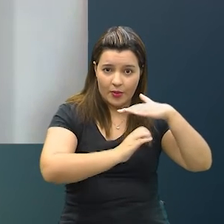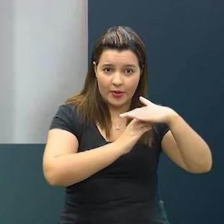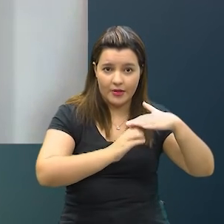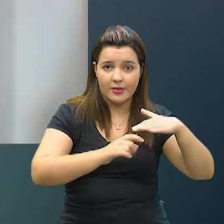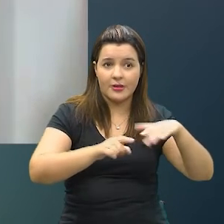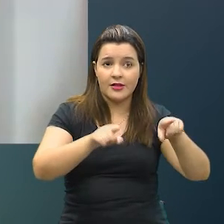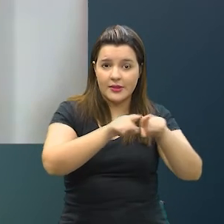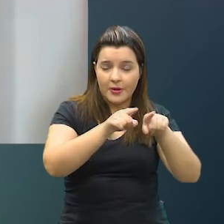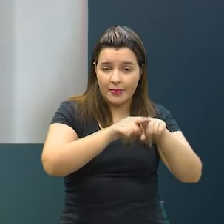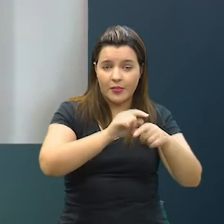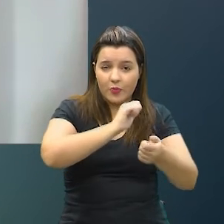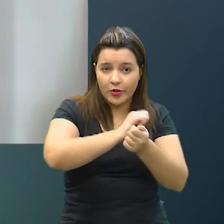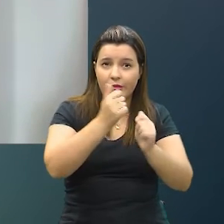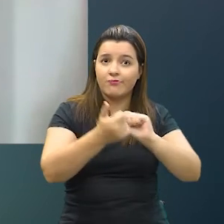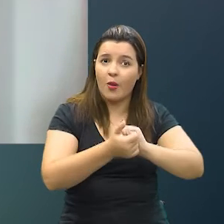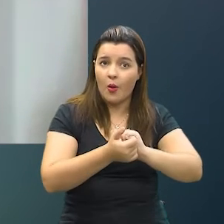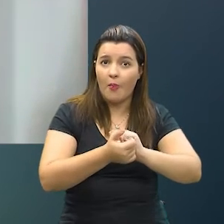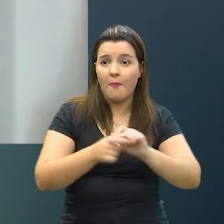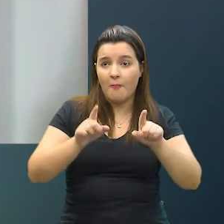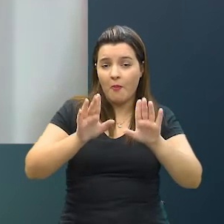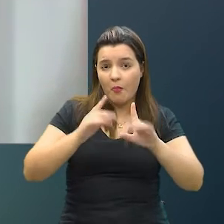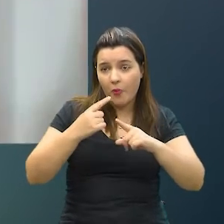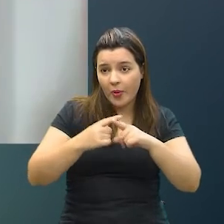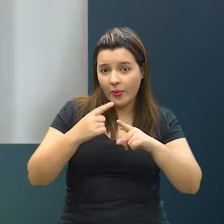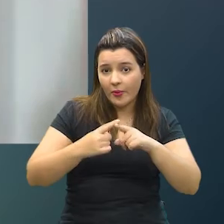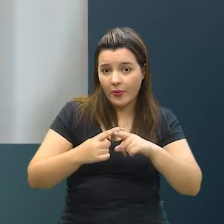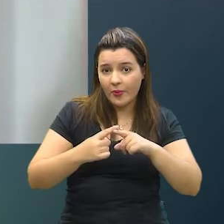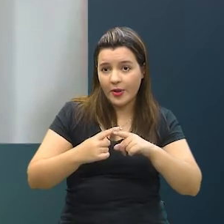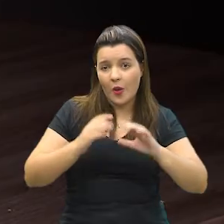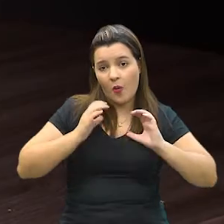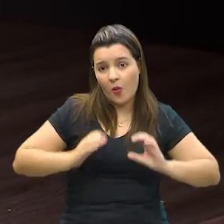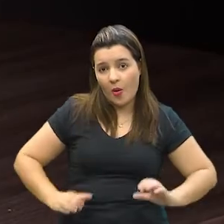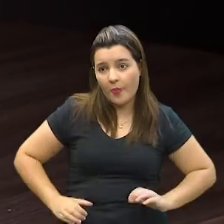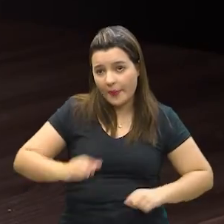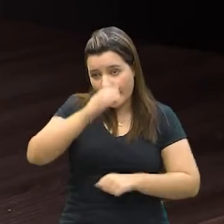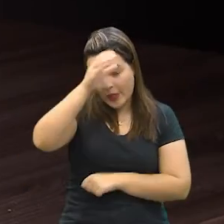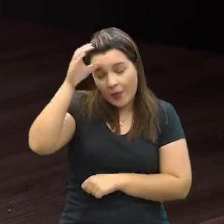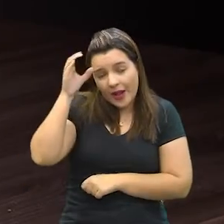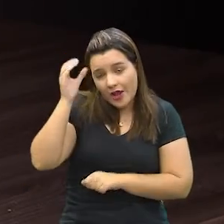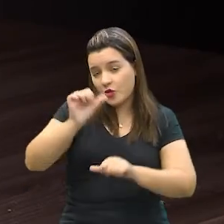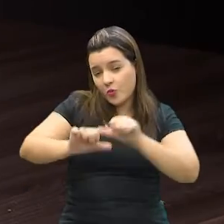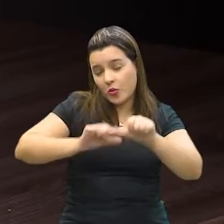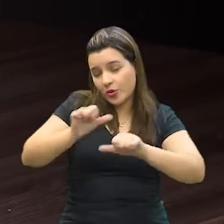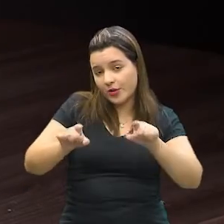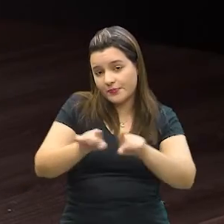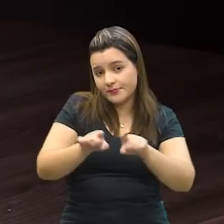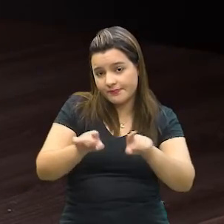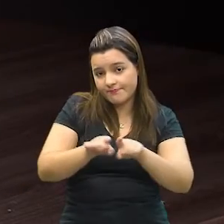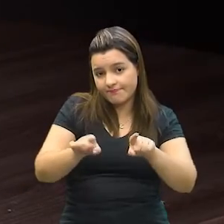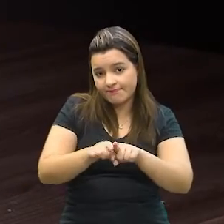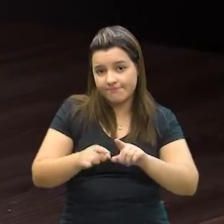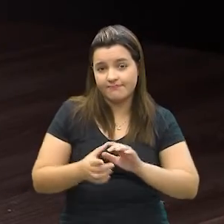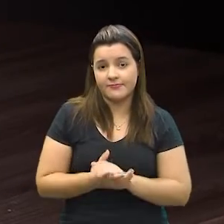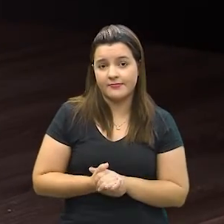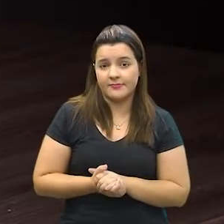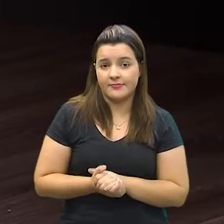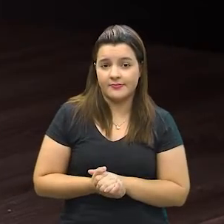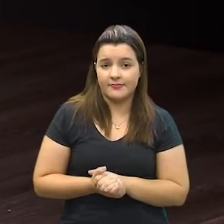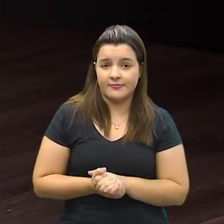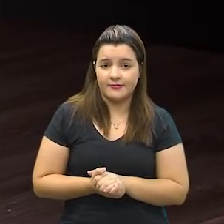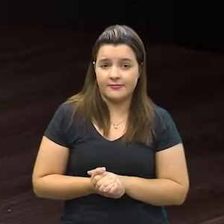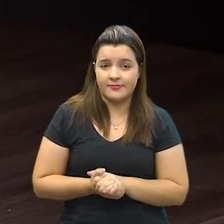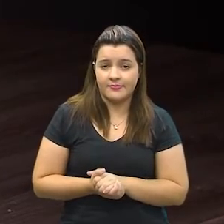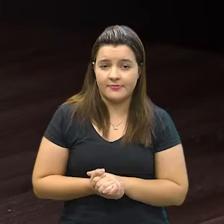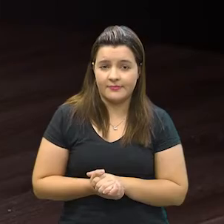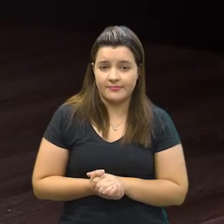se digitalizar, o comportamento do consumidor também ficou mais digital, né? Sim. Agora, quando a gente fala de todo